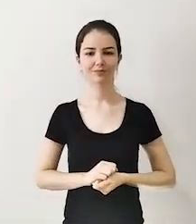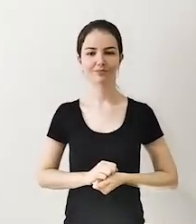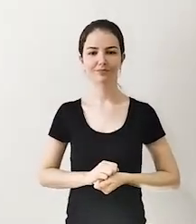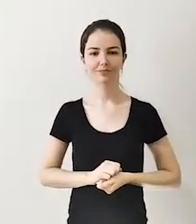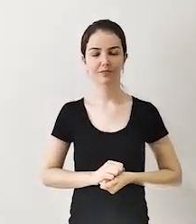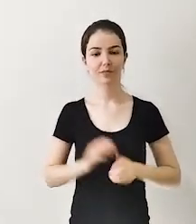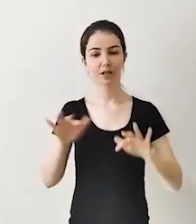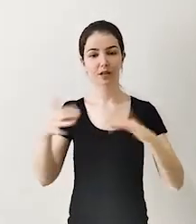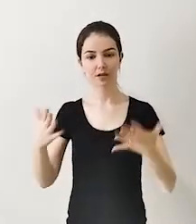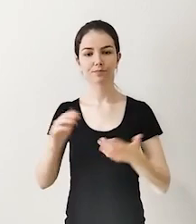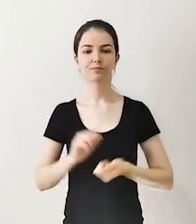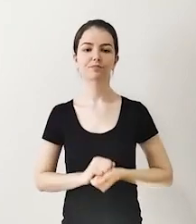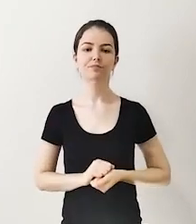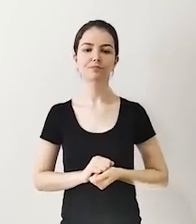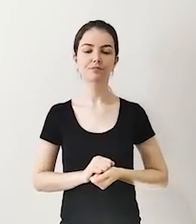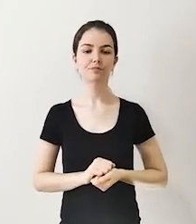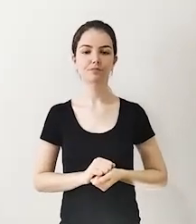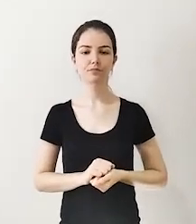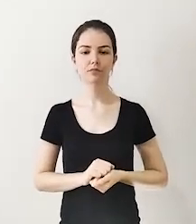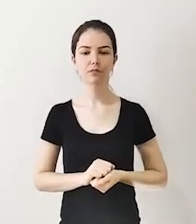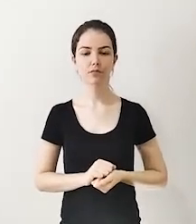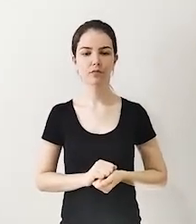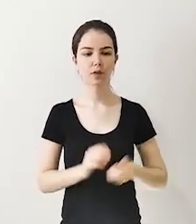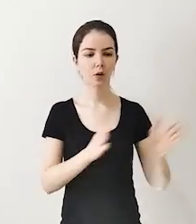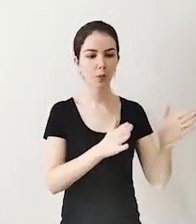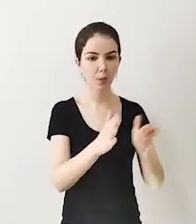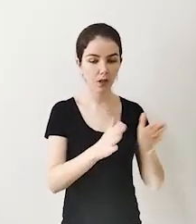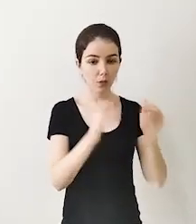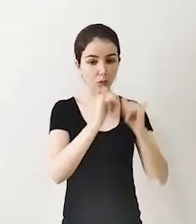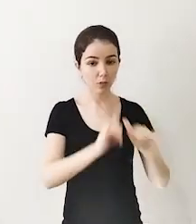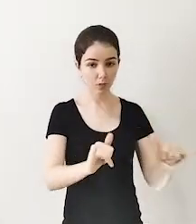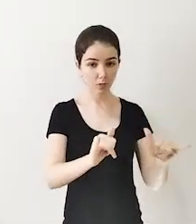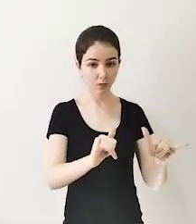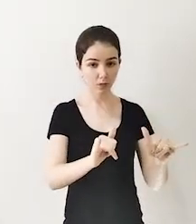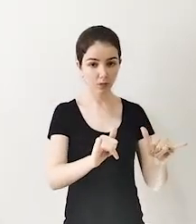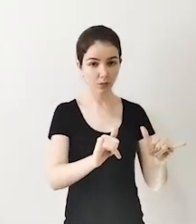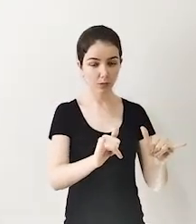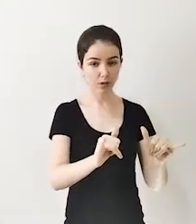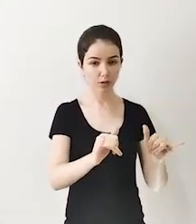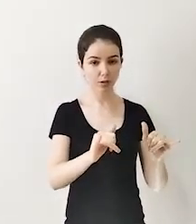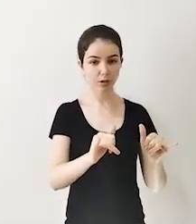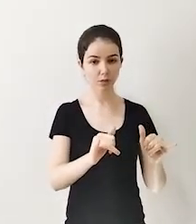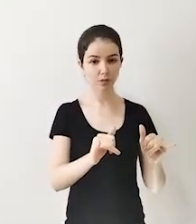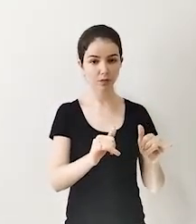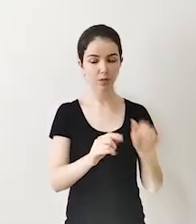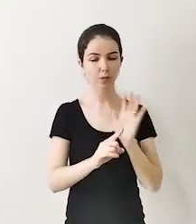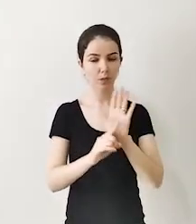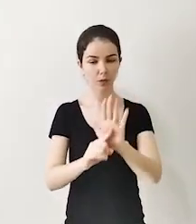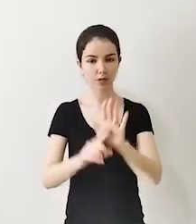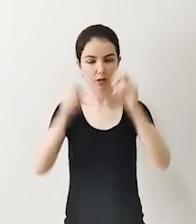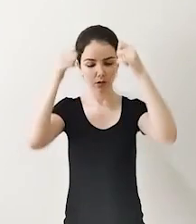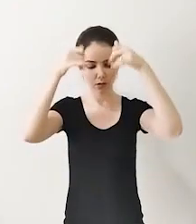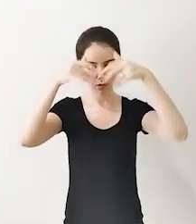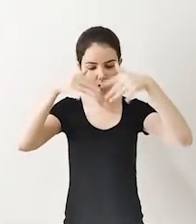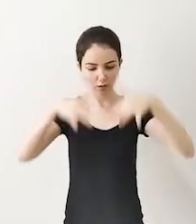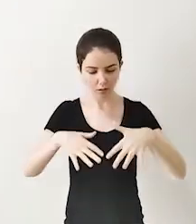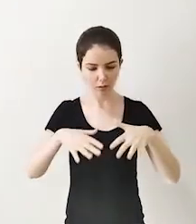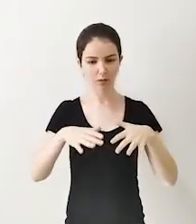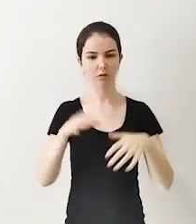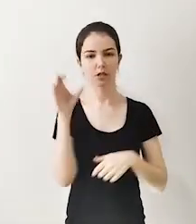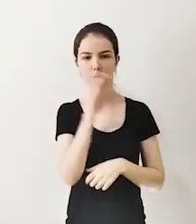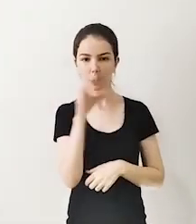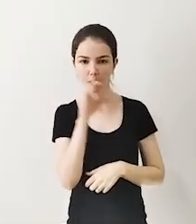aí, gente, o período informativo, então eu coloquei aqui, né? É um esqueminha rápido,